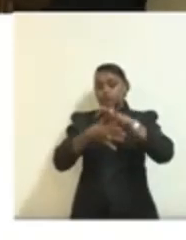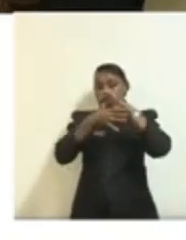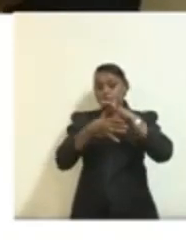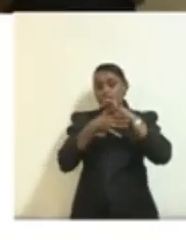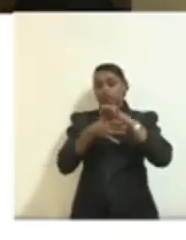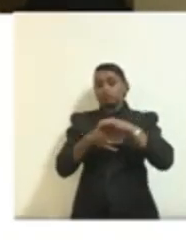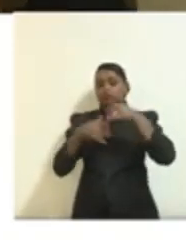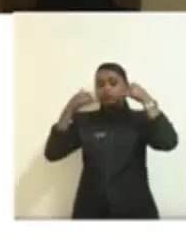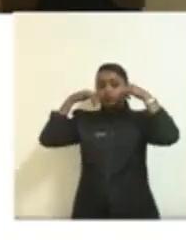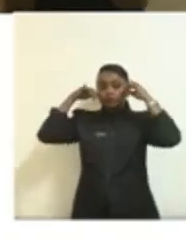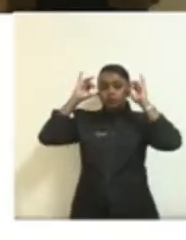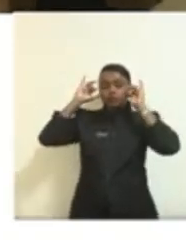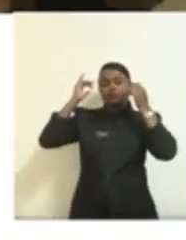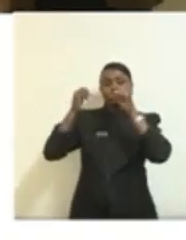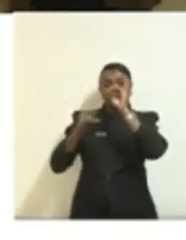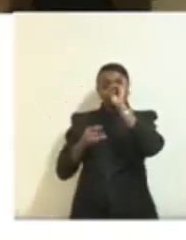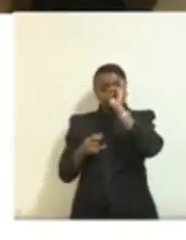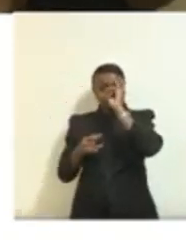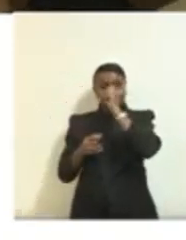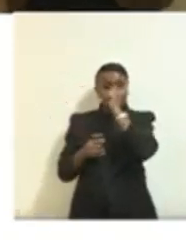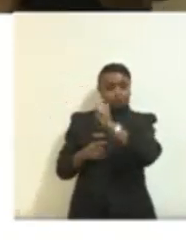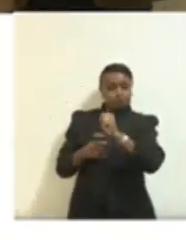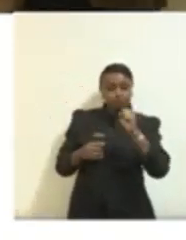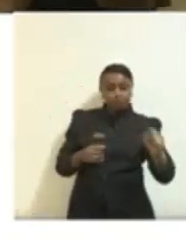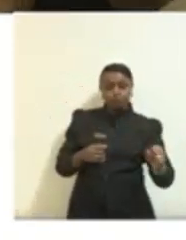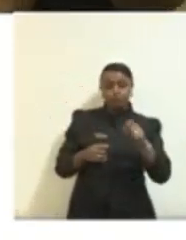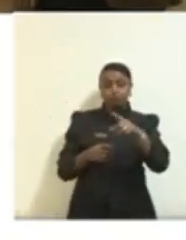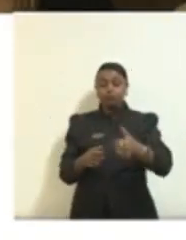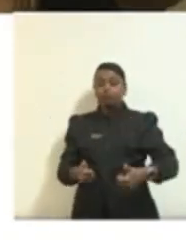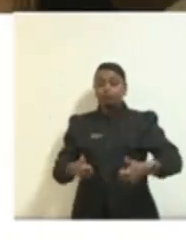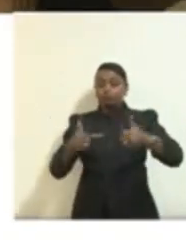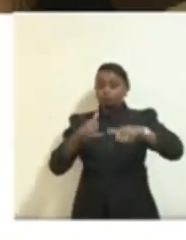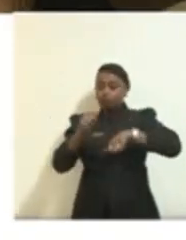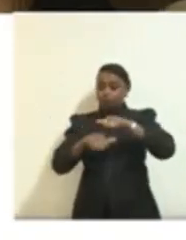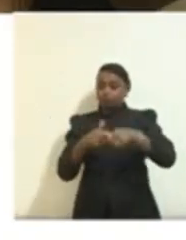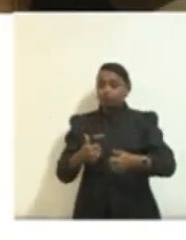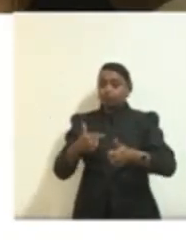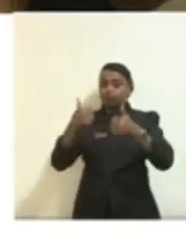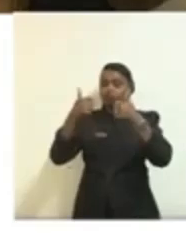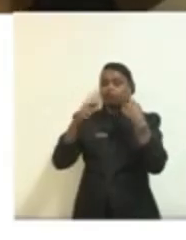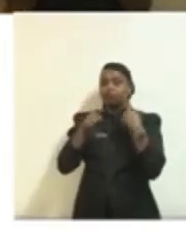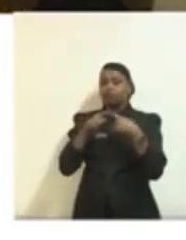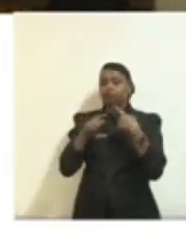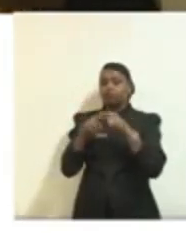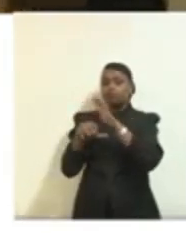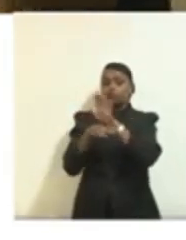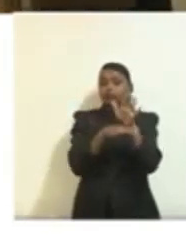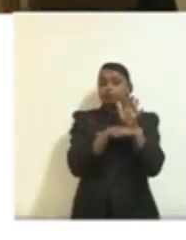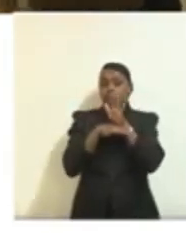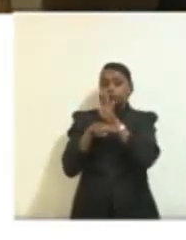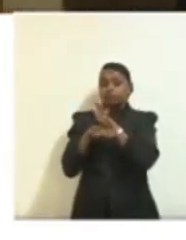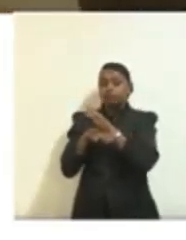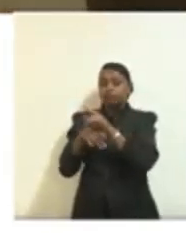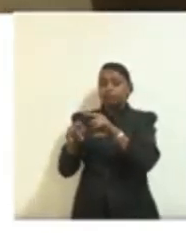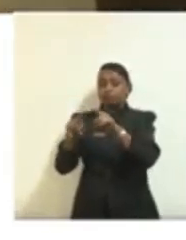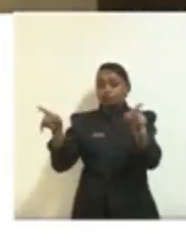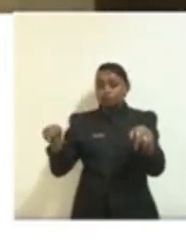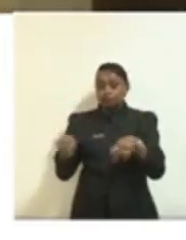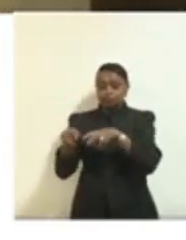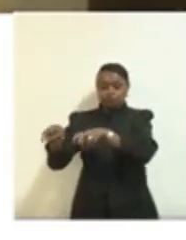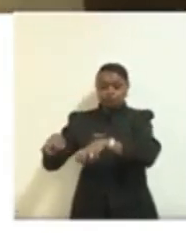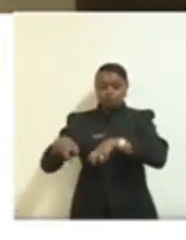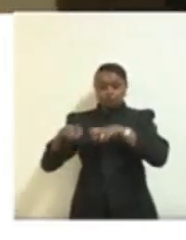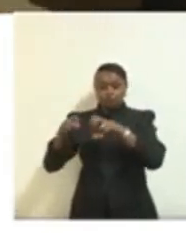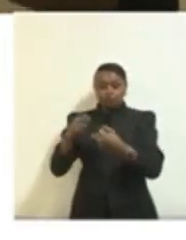contribui para a mitigação das mudanças climáticas. Não é que eu esteja produzindo e emitindo menos, né? Porque a lógica das